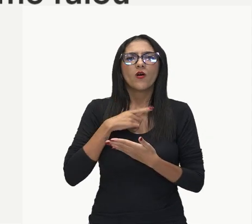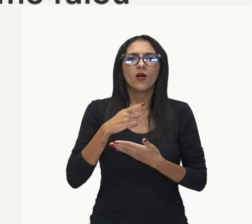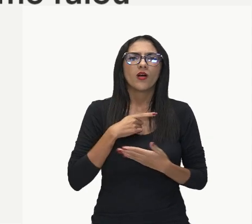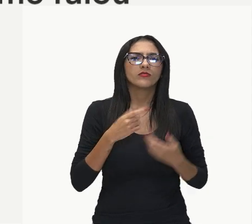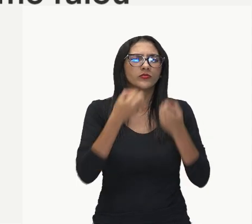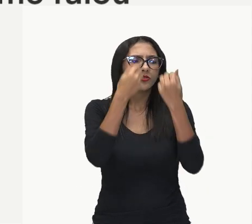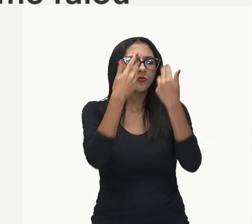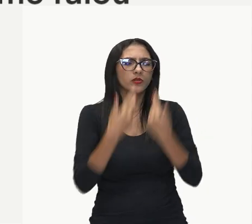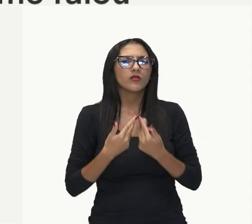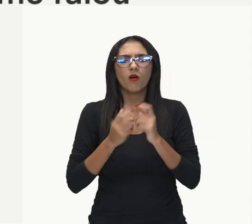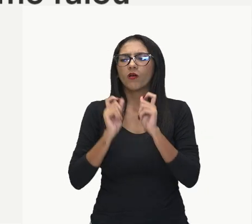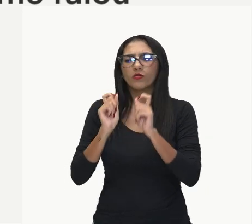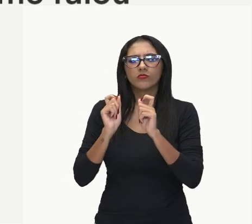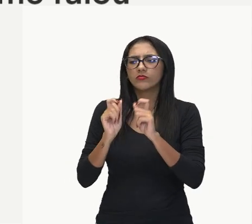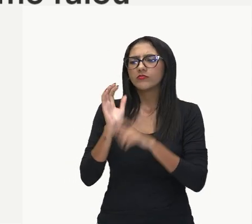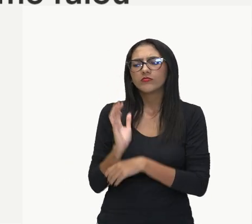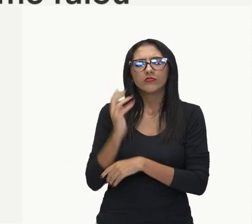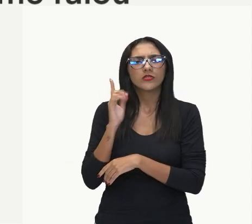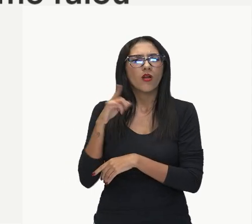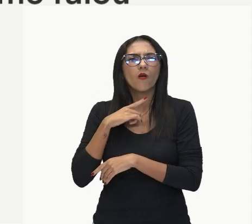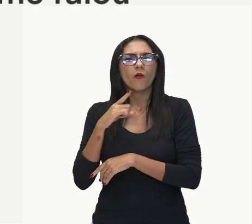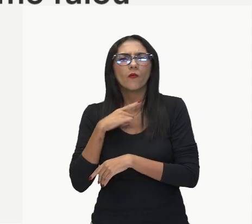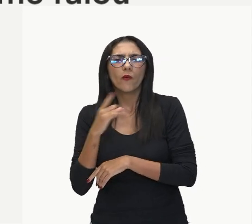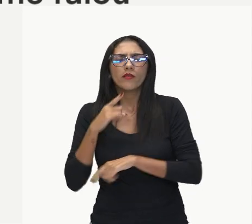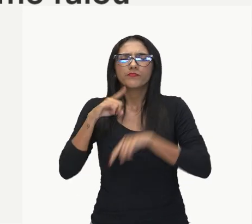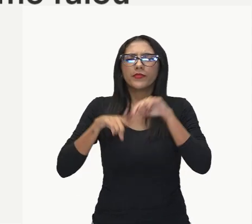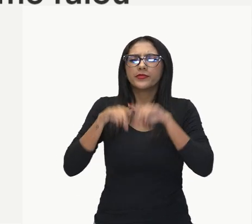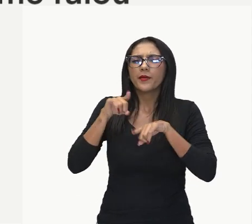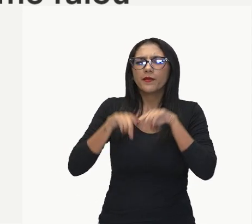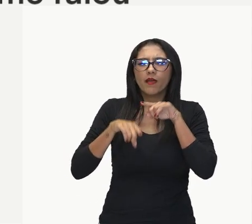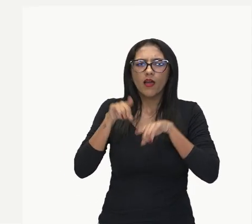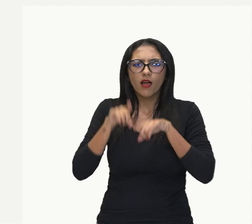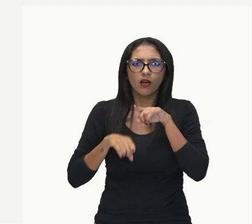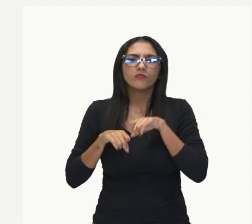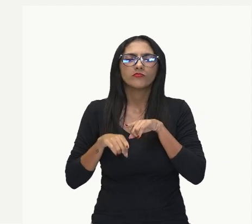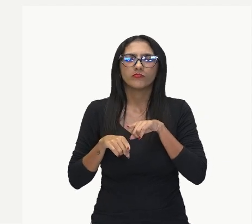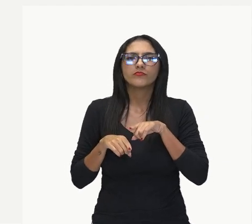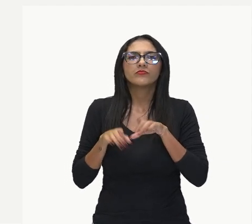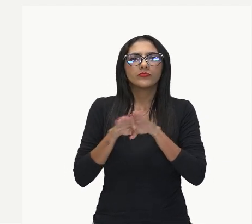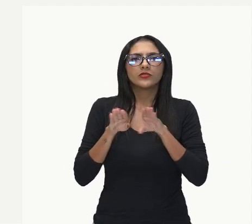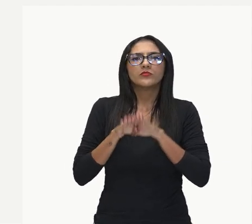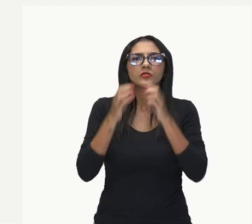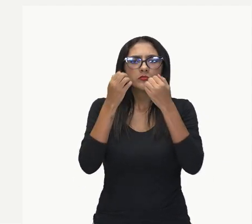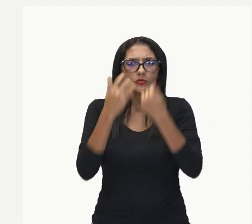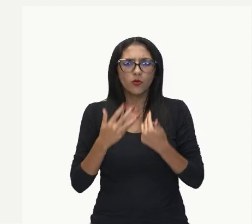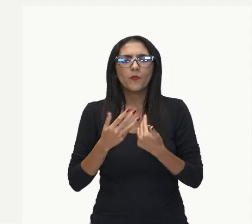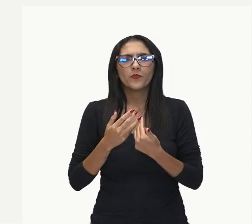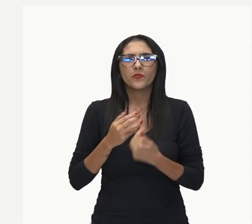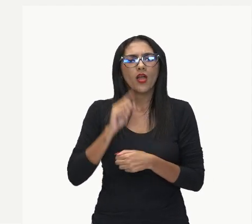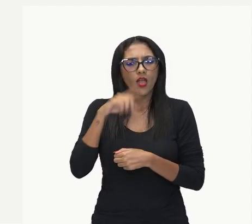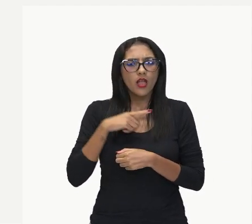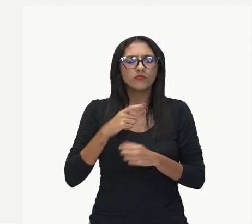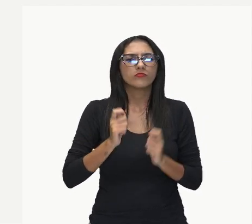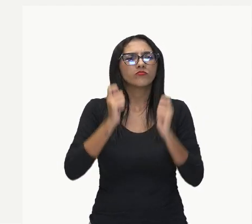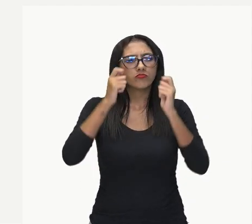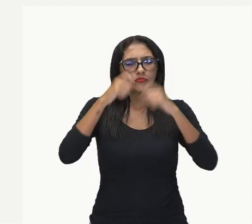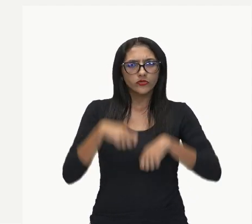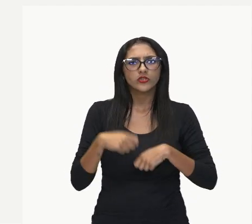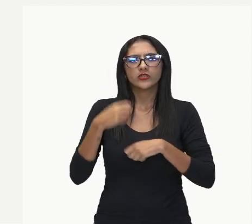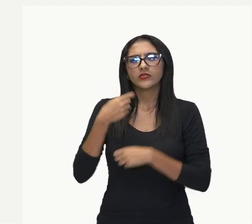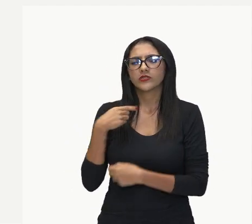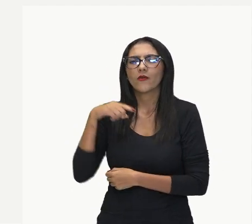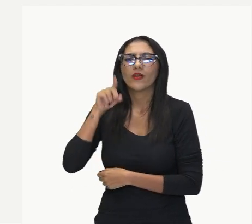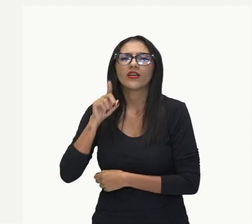contou o paradeiro da Murequitã e disse para os manos que, estava disposto a ir em